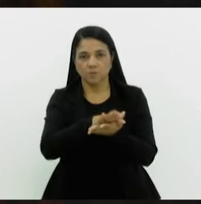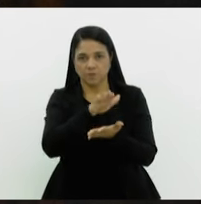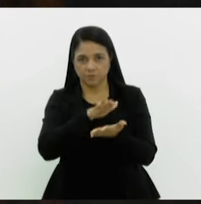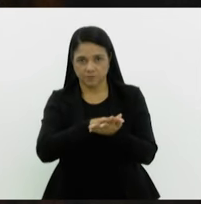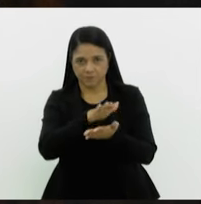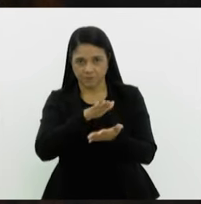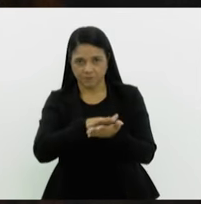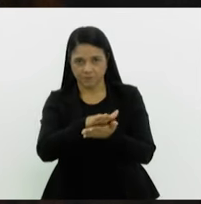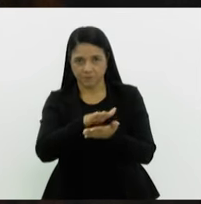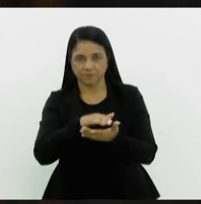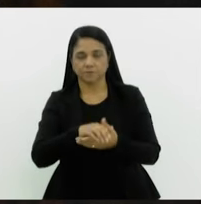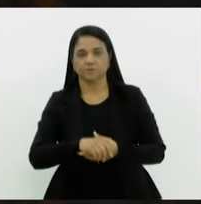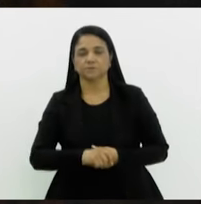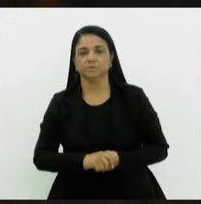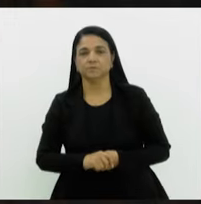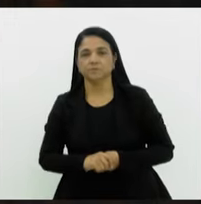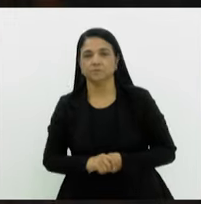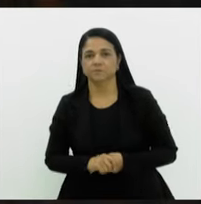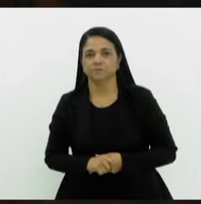publicação.